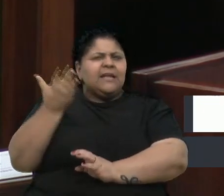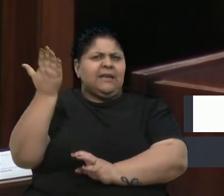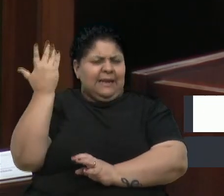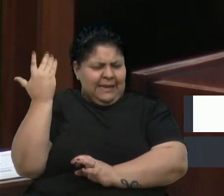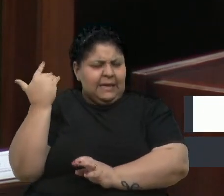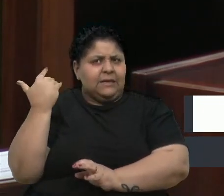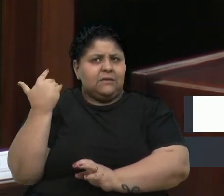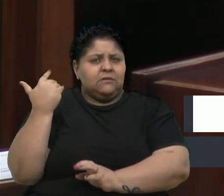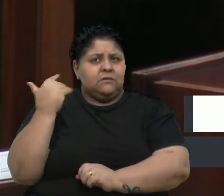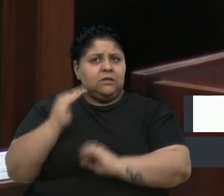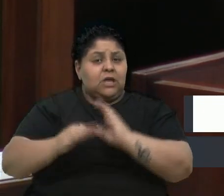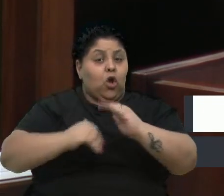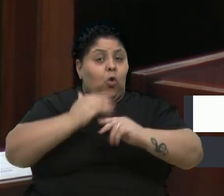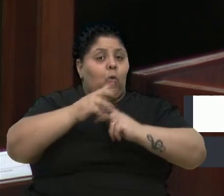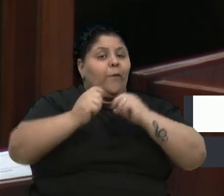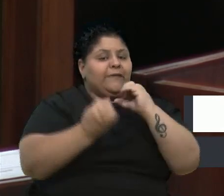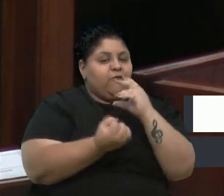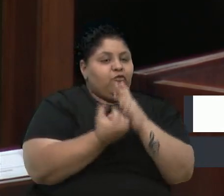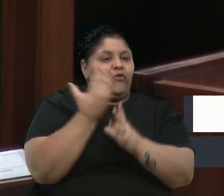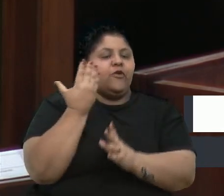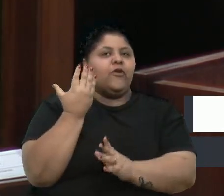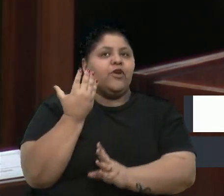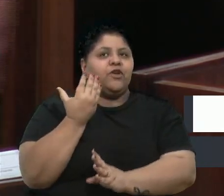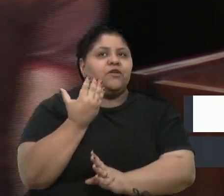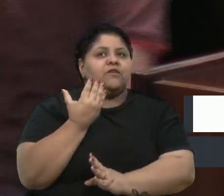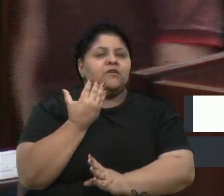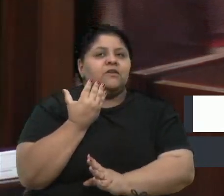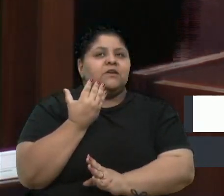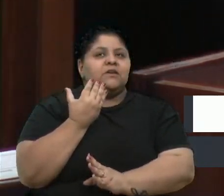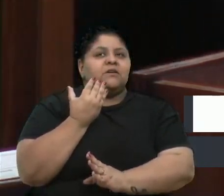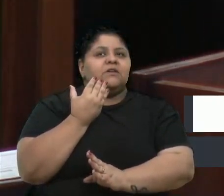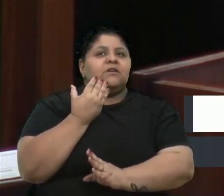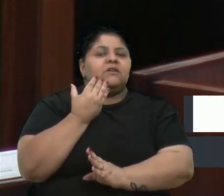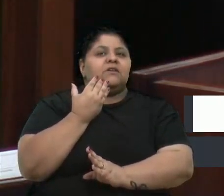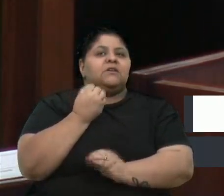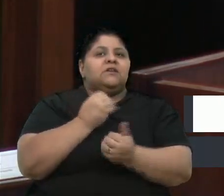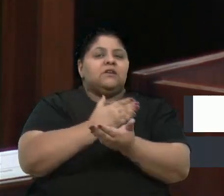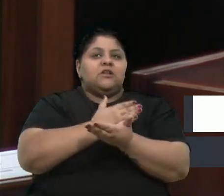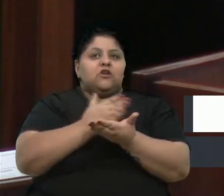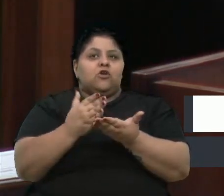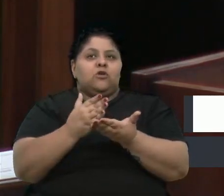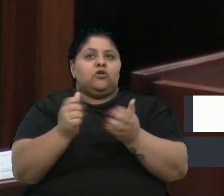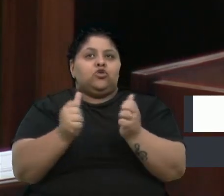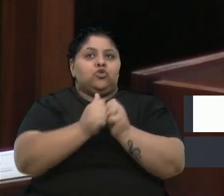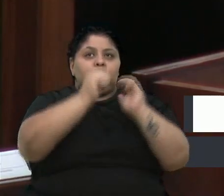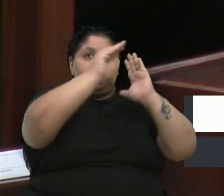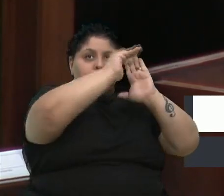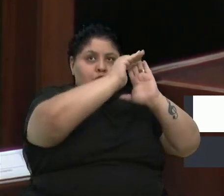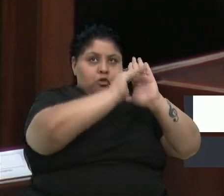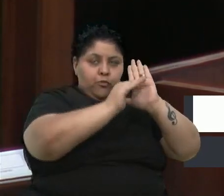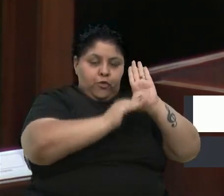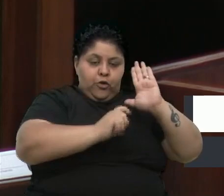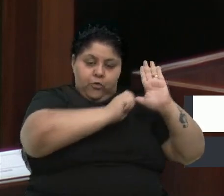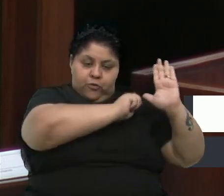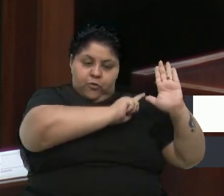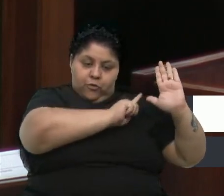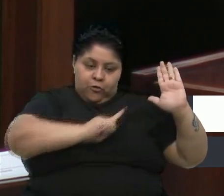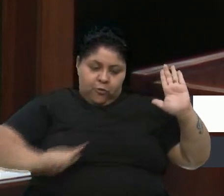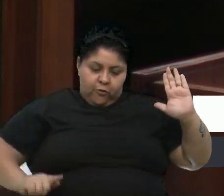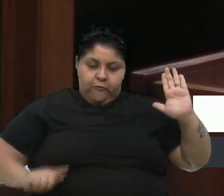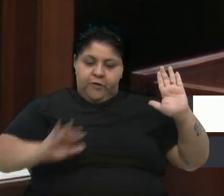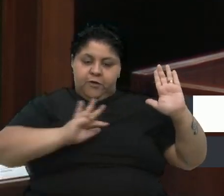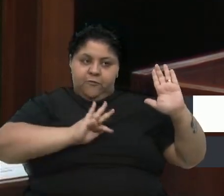época, quando ele foi criado, ele se deu através de um programa do governo federal, né, o primeiro governo